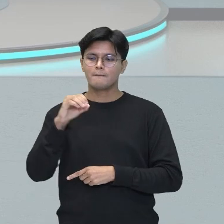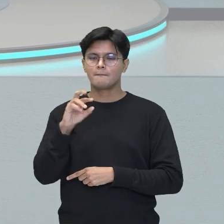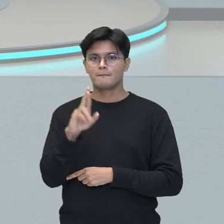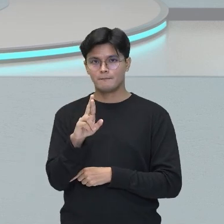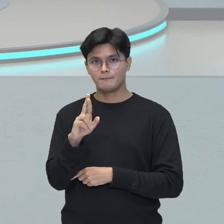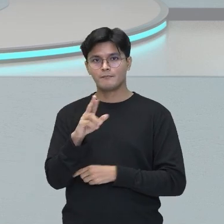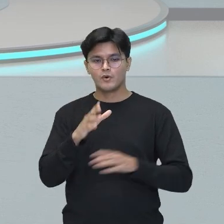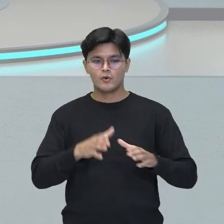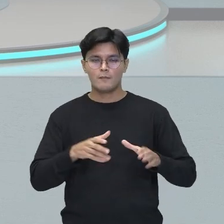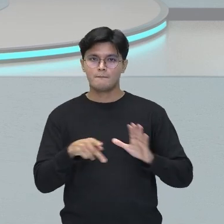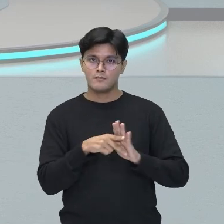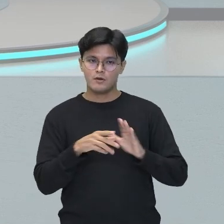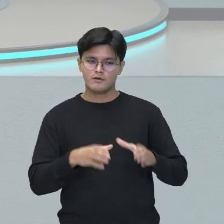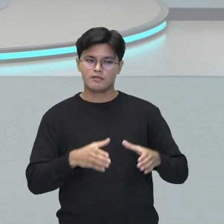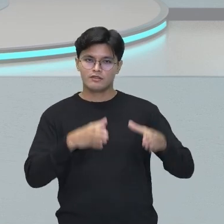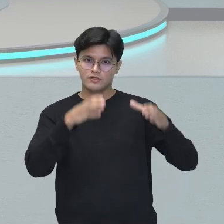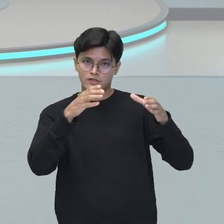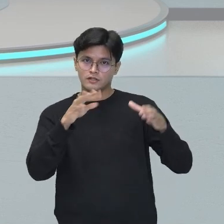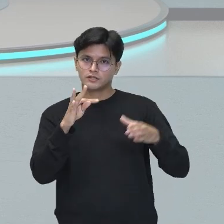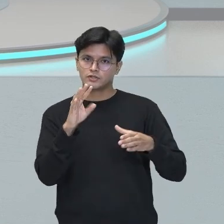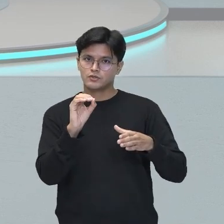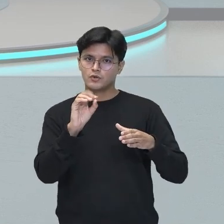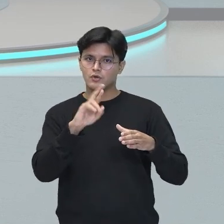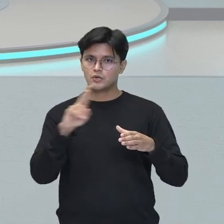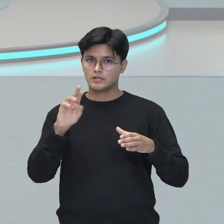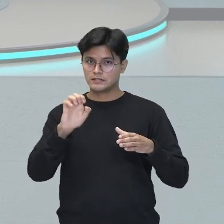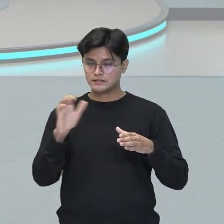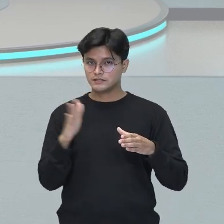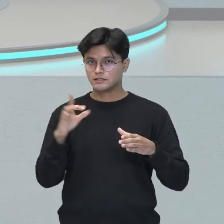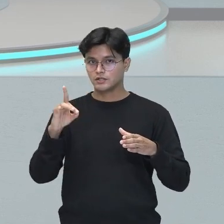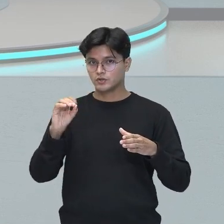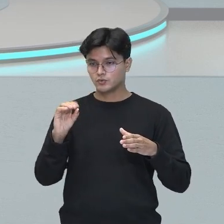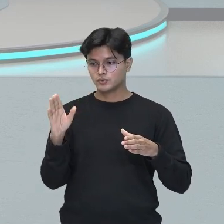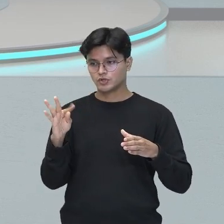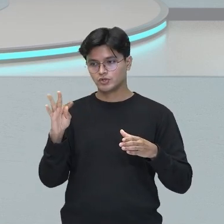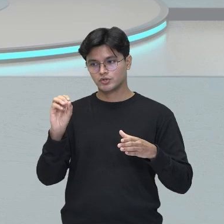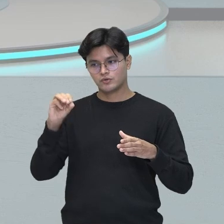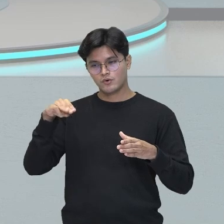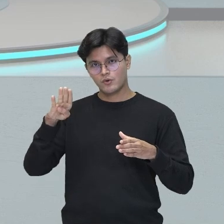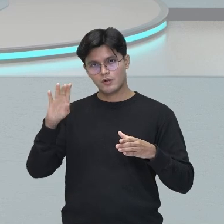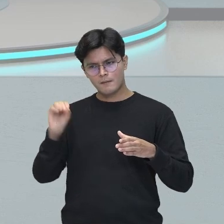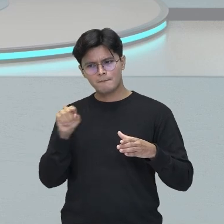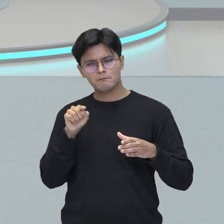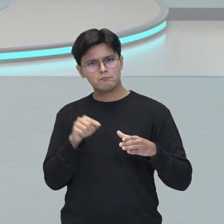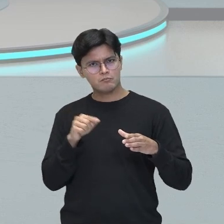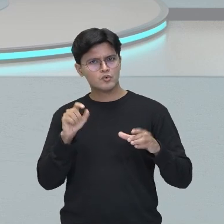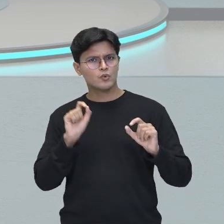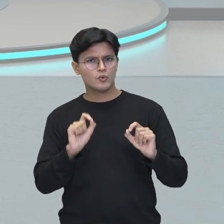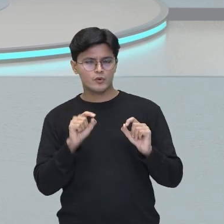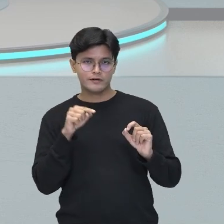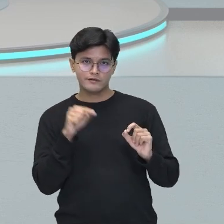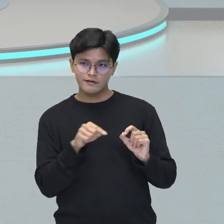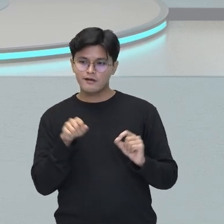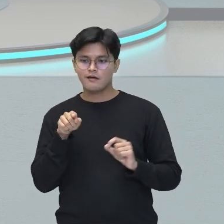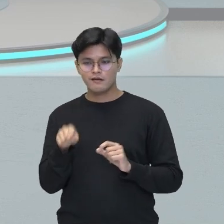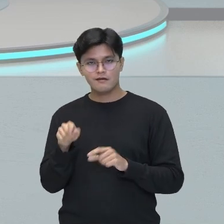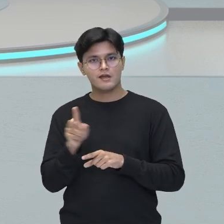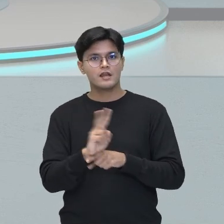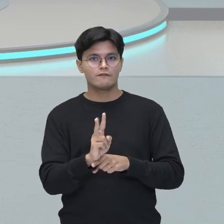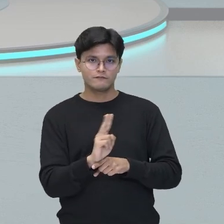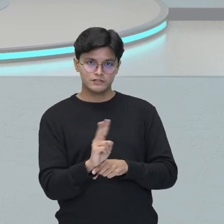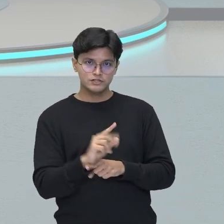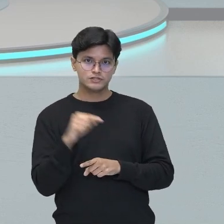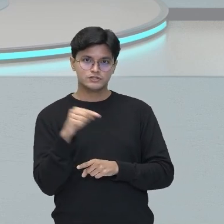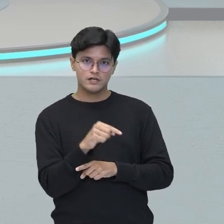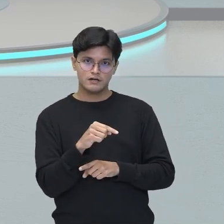Tombo que que é isso essa torre do do tombo né ele era o guarda ele vigiava ele estava ali